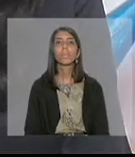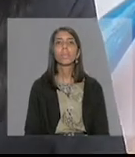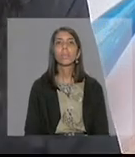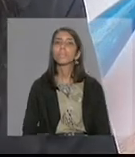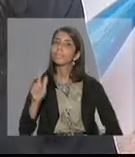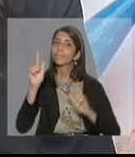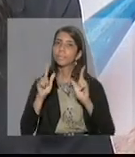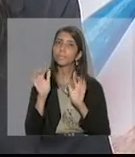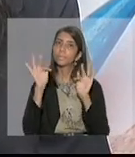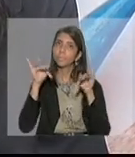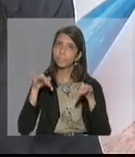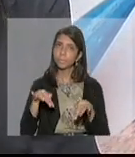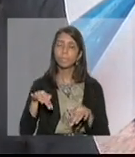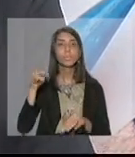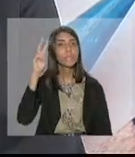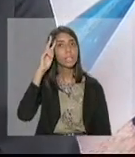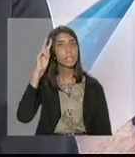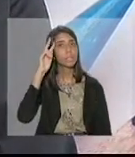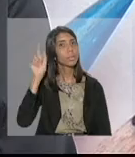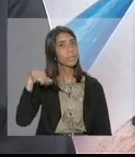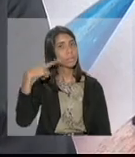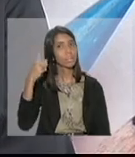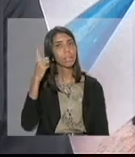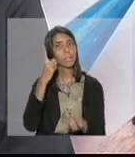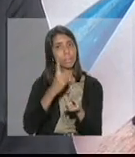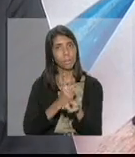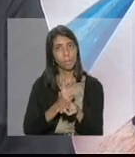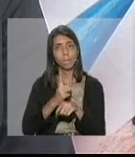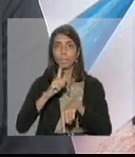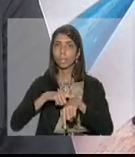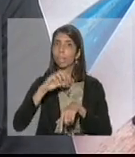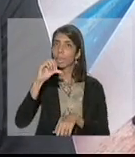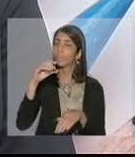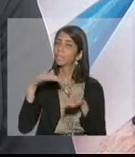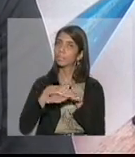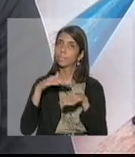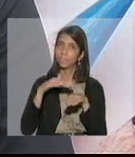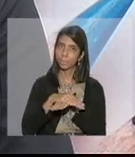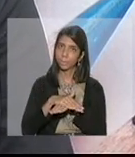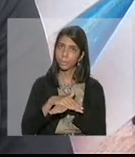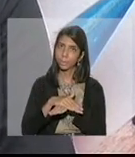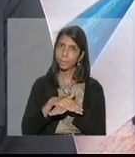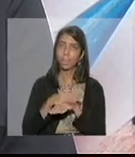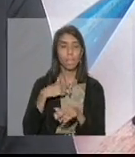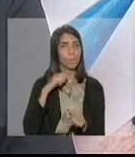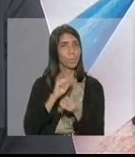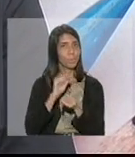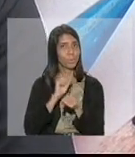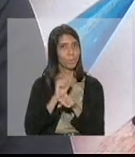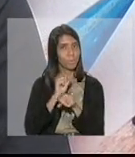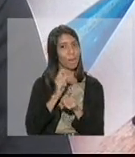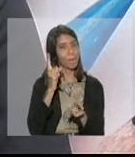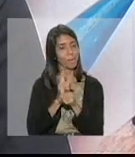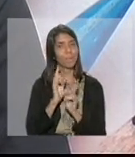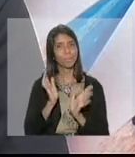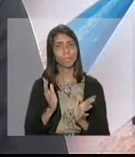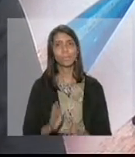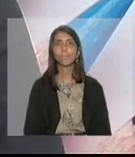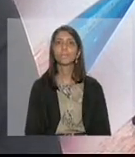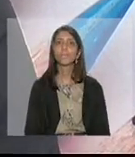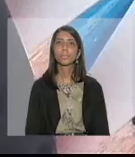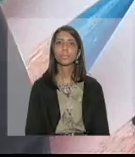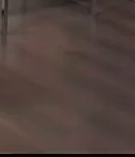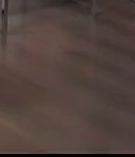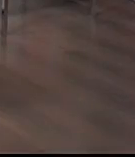agradecida. O nosso programa fica por aqui. Na próxima segunda-feira nós temos encontro marcado às 9h da noite. Eu te espero. Até